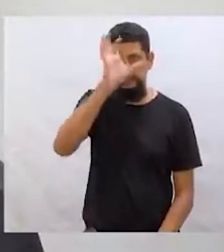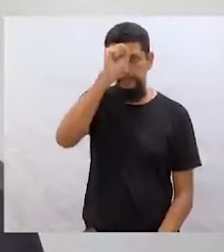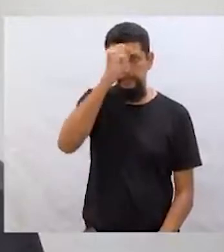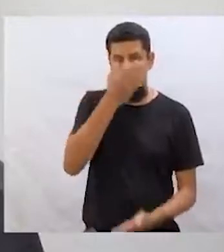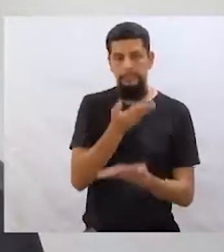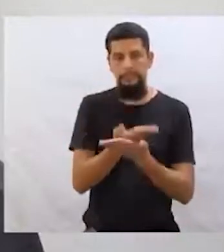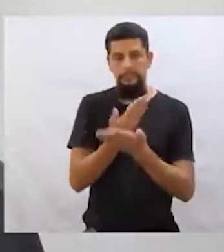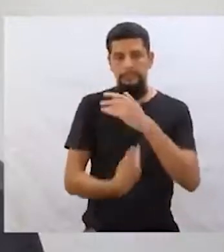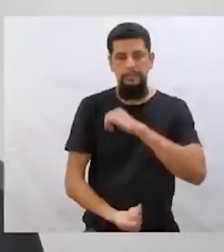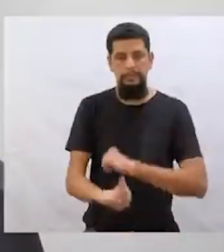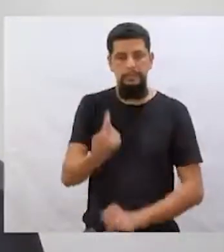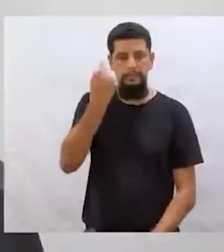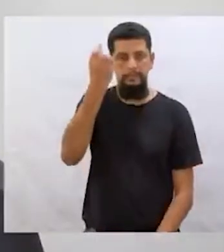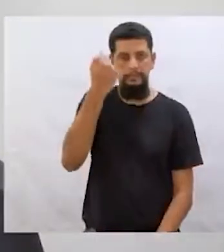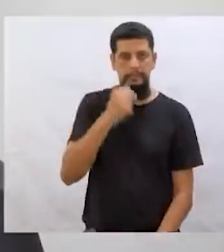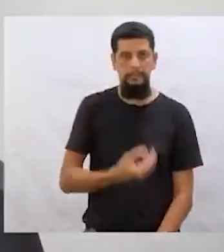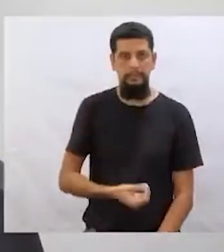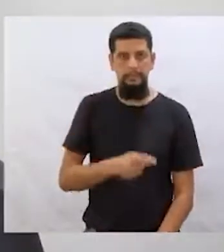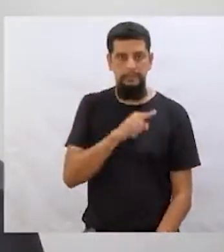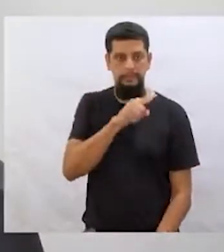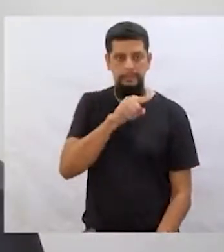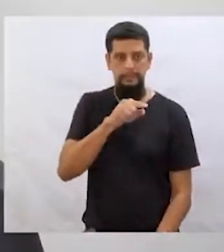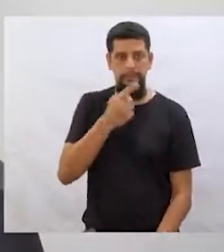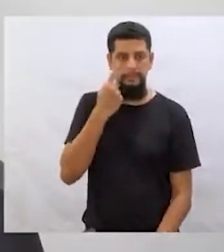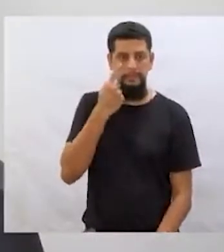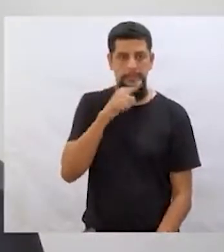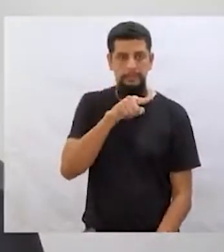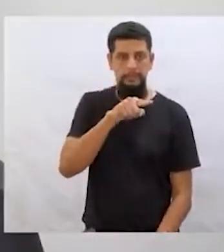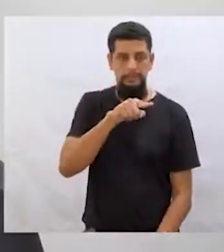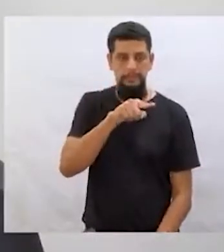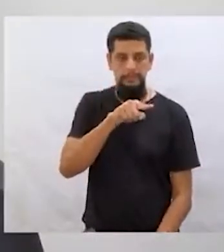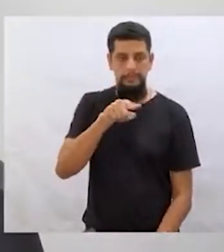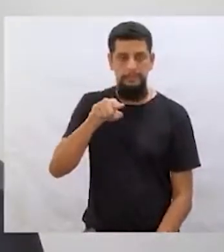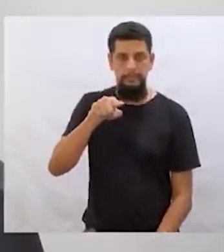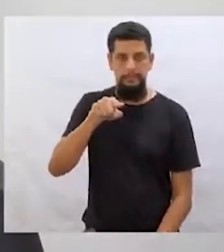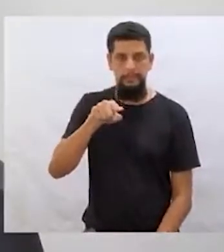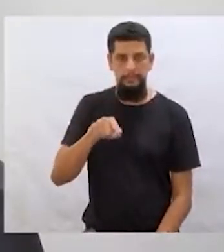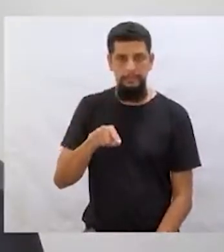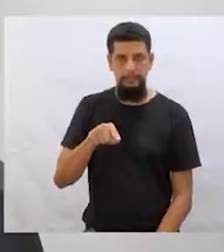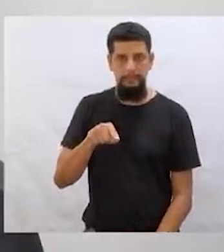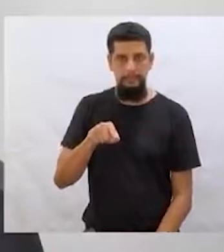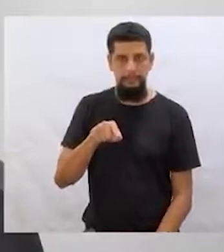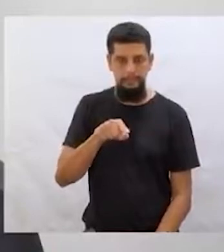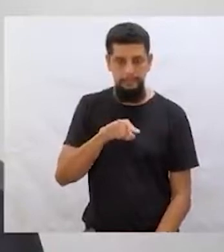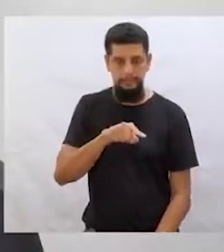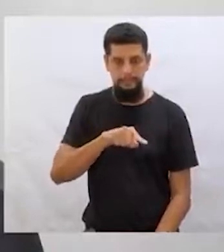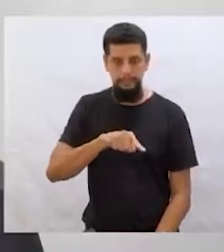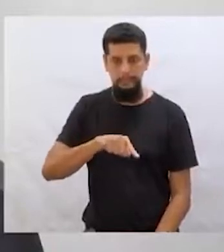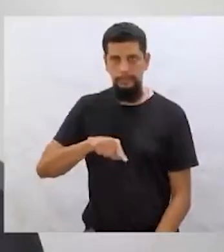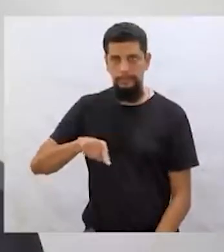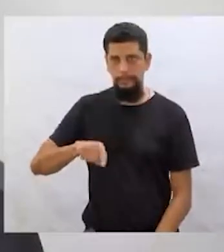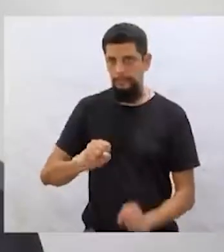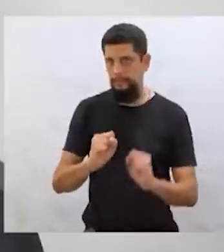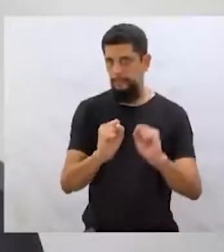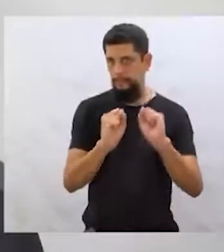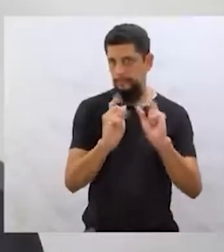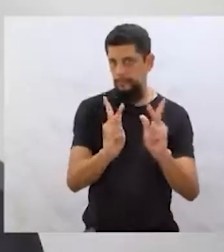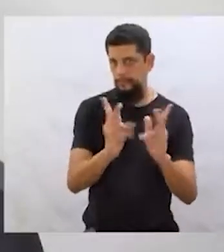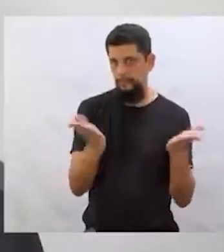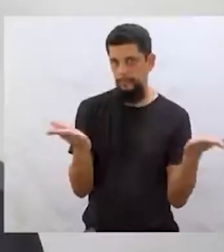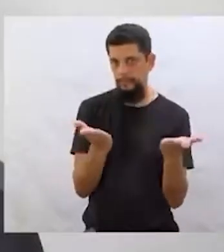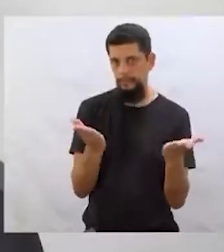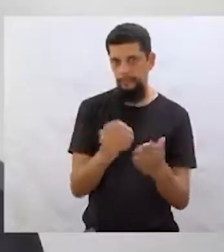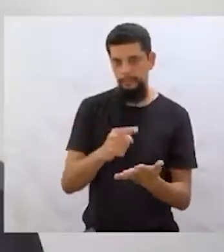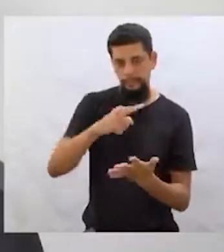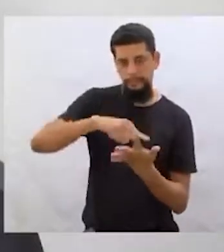já aprendemos, né? Como que se faz. Então, olha só. Número 5 aqui, certo? E